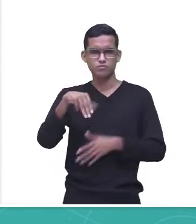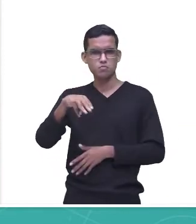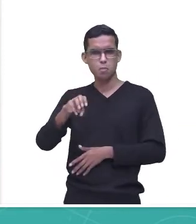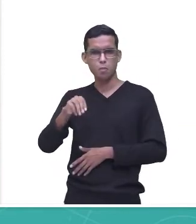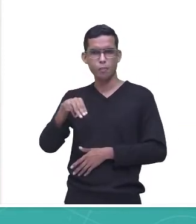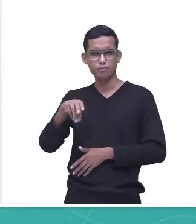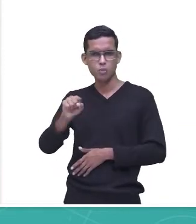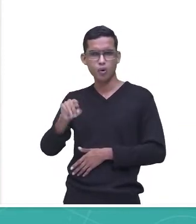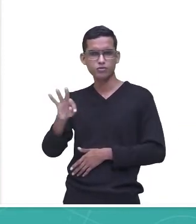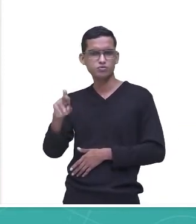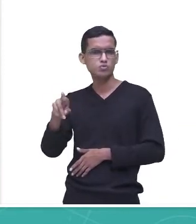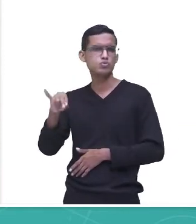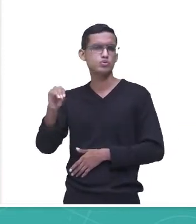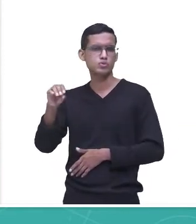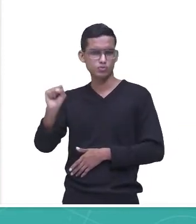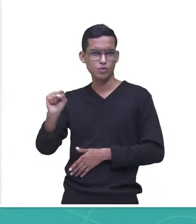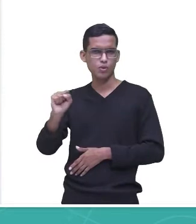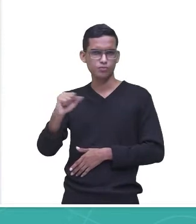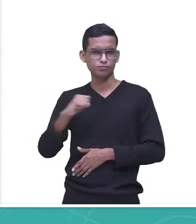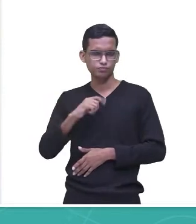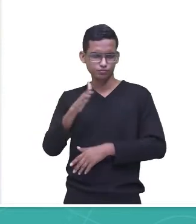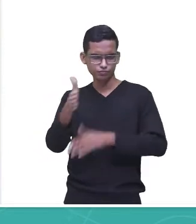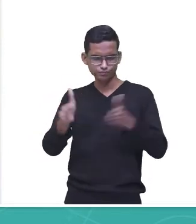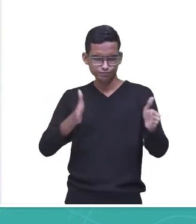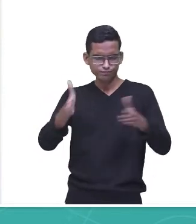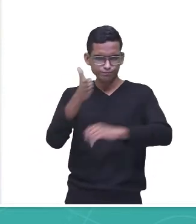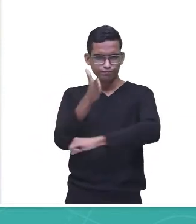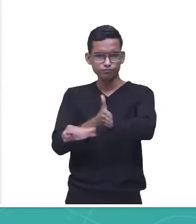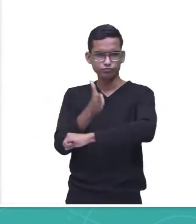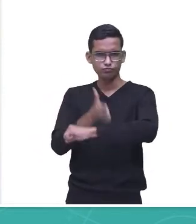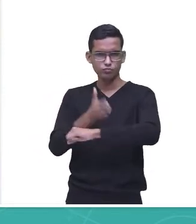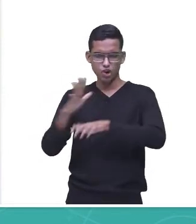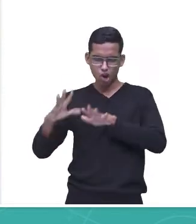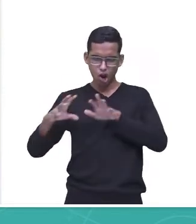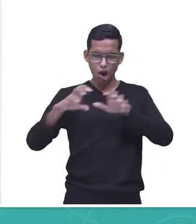muito na Idade Média. Esses monstros, eles